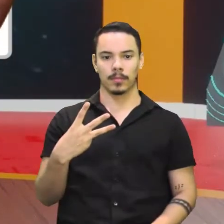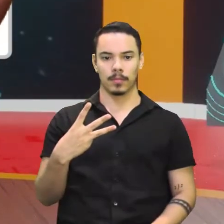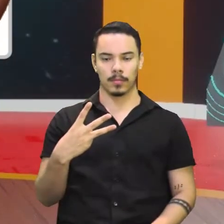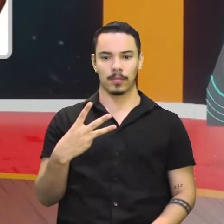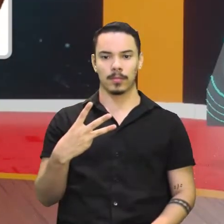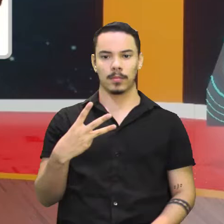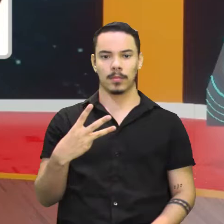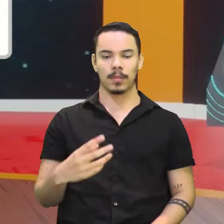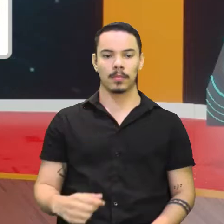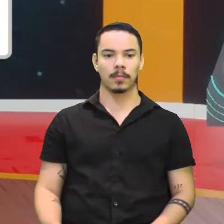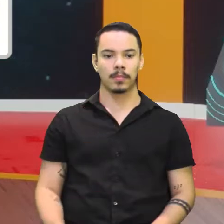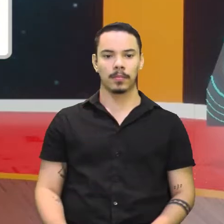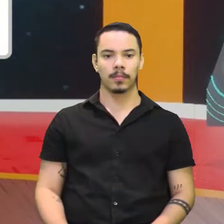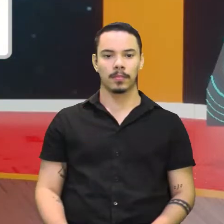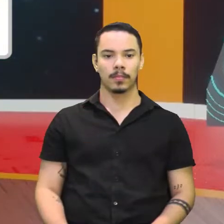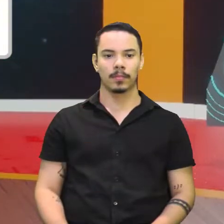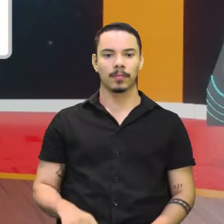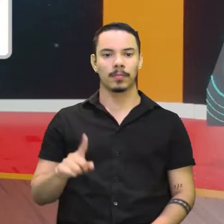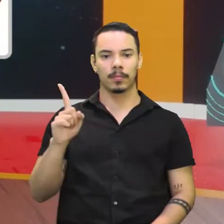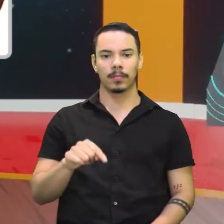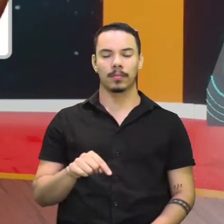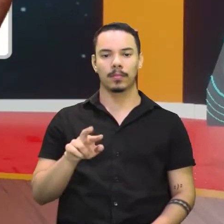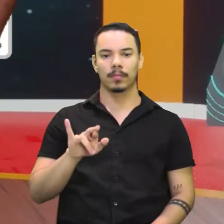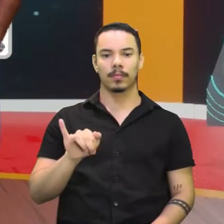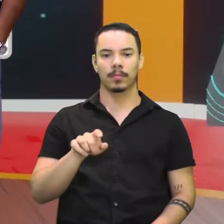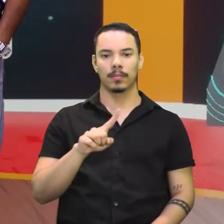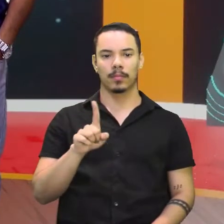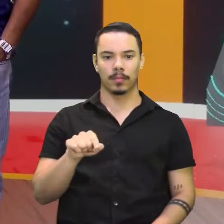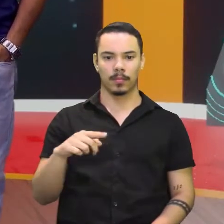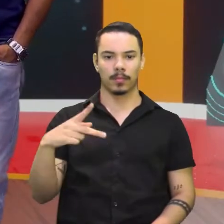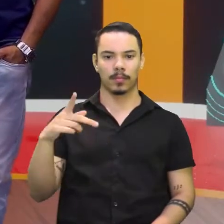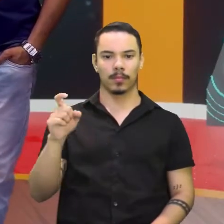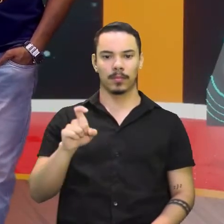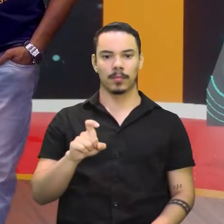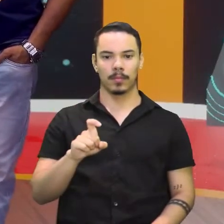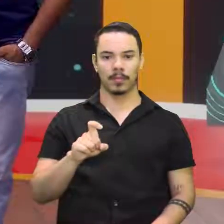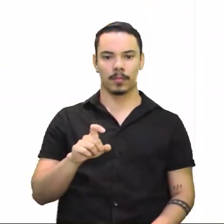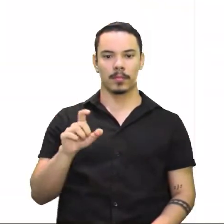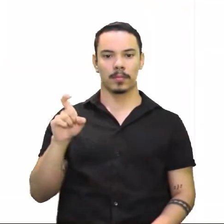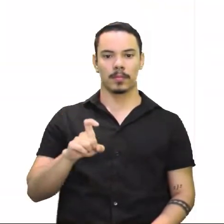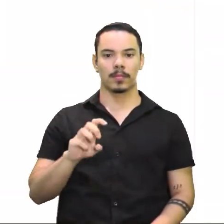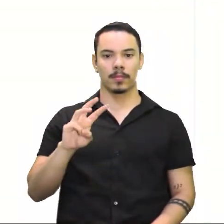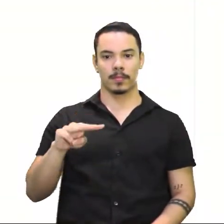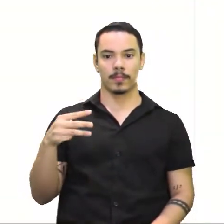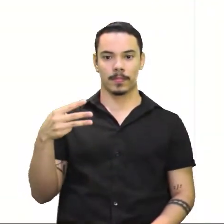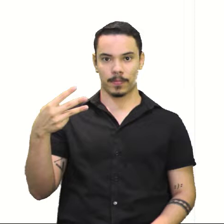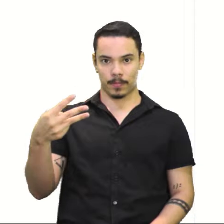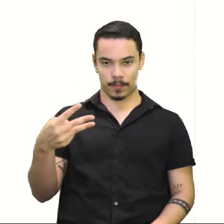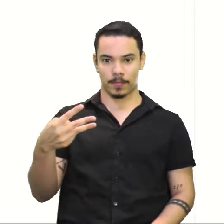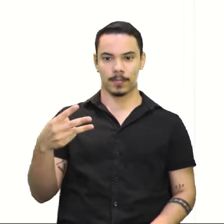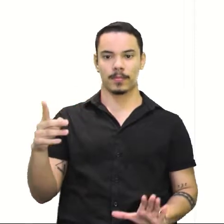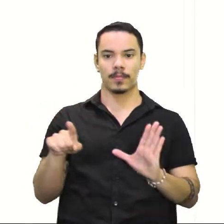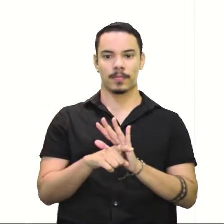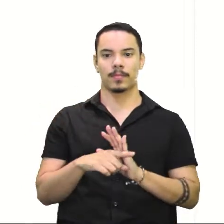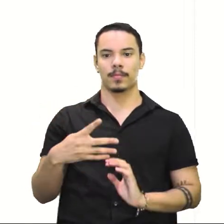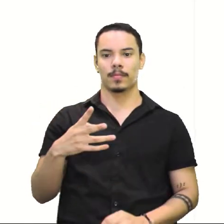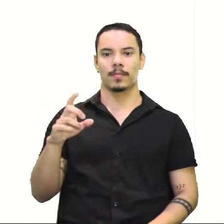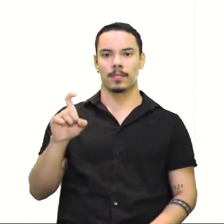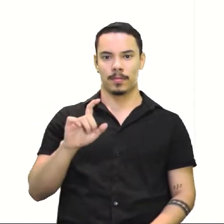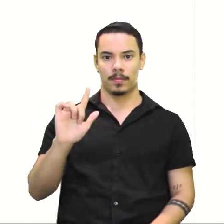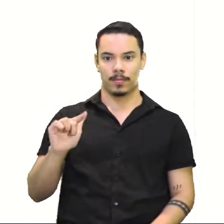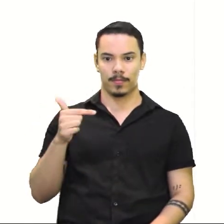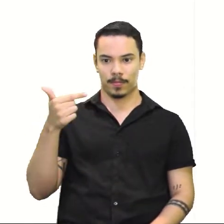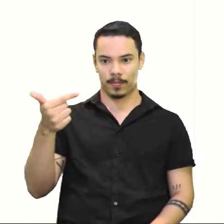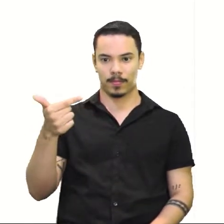resolver, é a raiz de P de x. Bora lá para a gente resolver junto? Sabendo que menos 3 é raiz